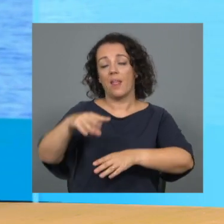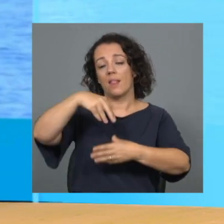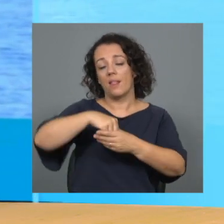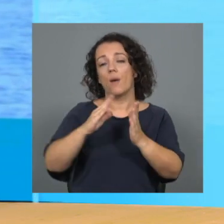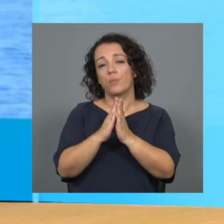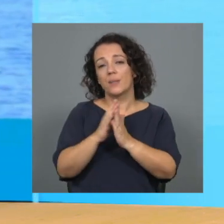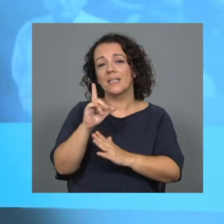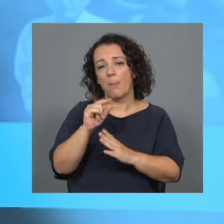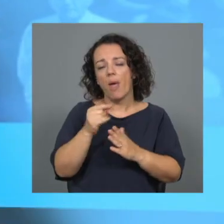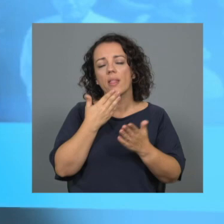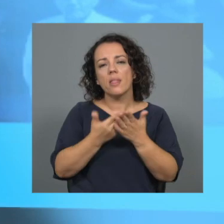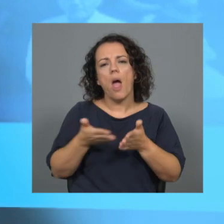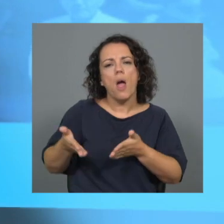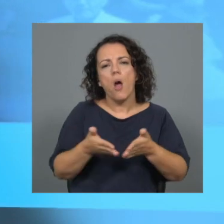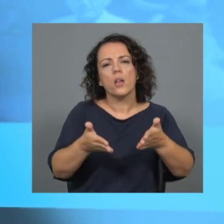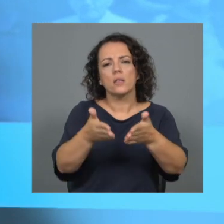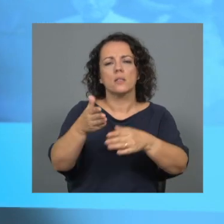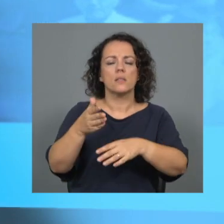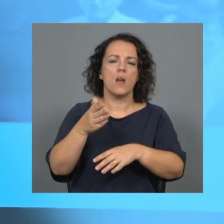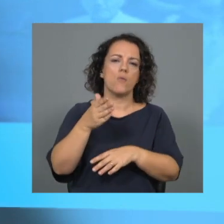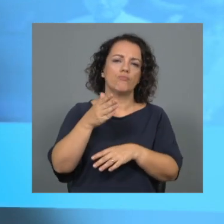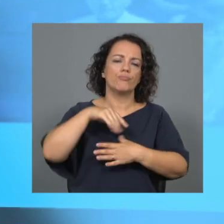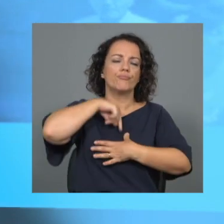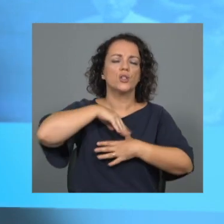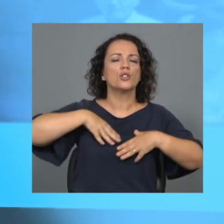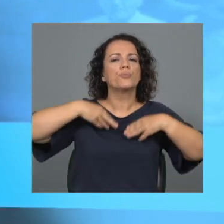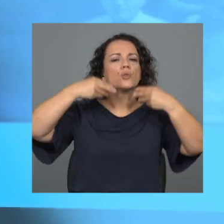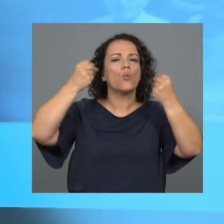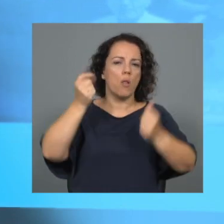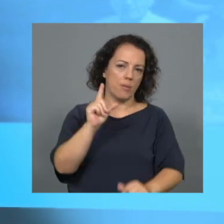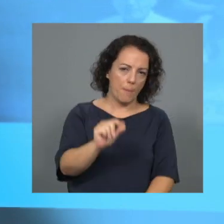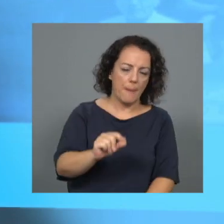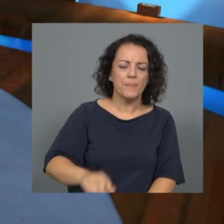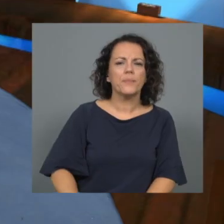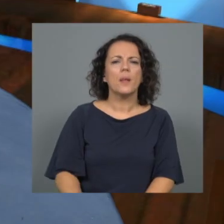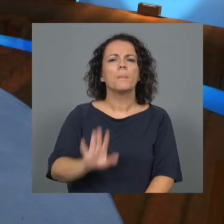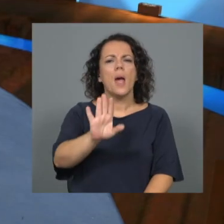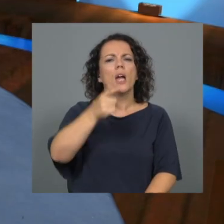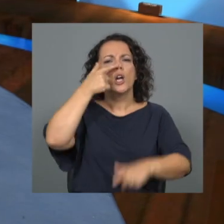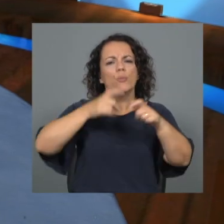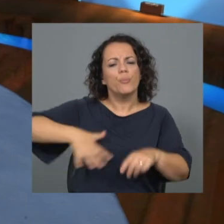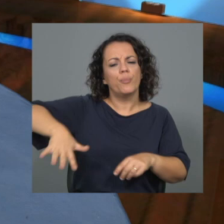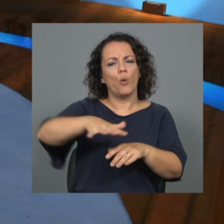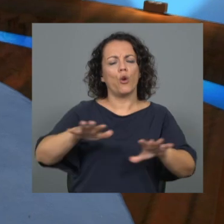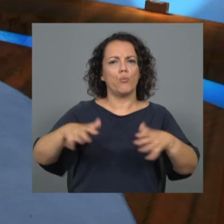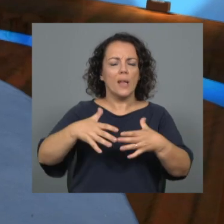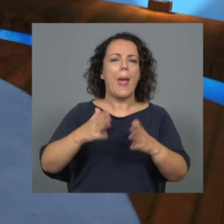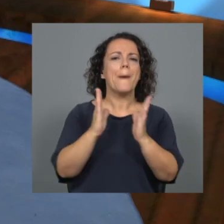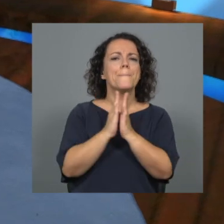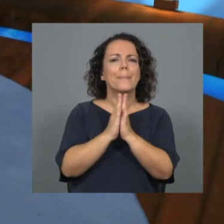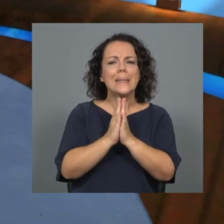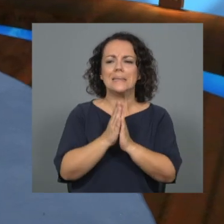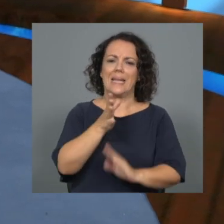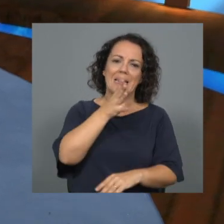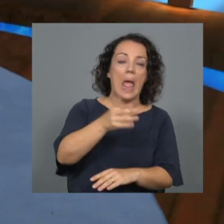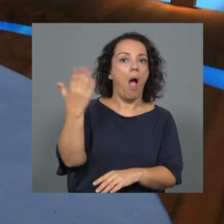de Alhos Vedros. E é muito importante, isto é conhecido na comunidade, é lembrado nas missas que há